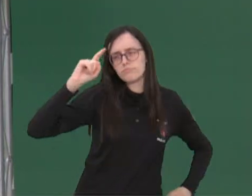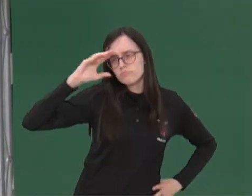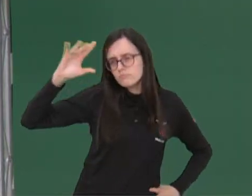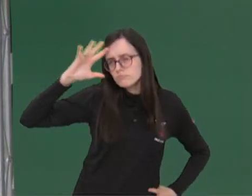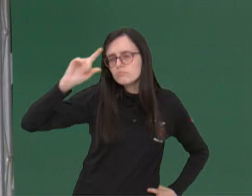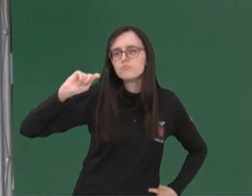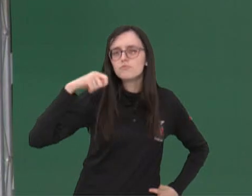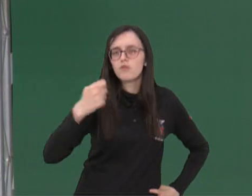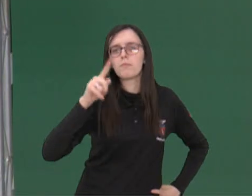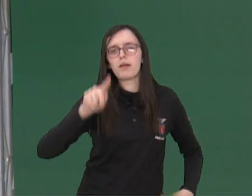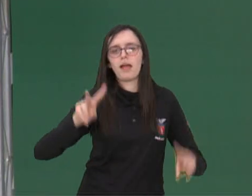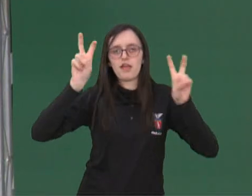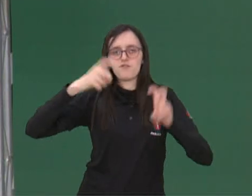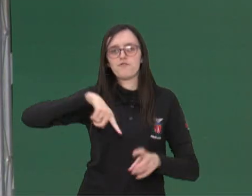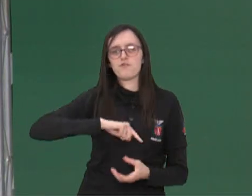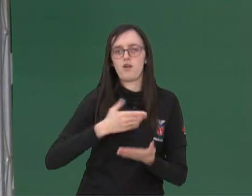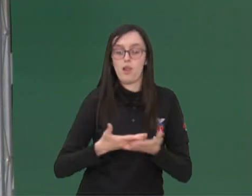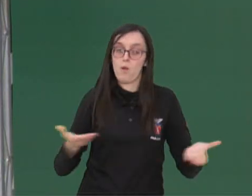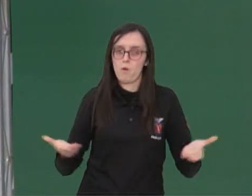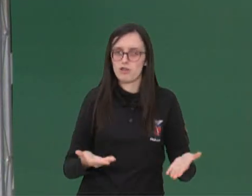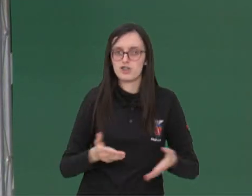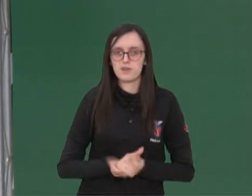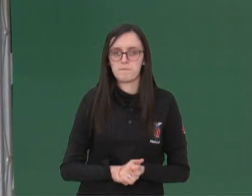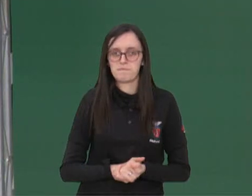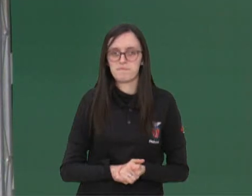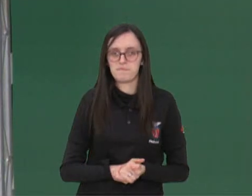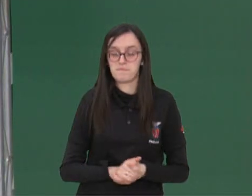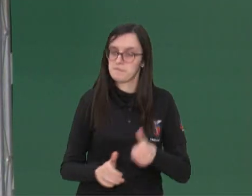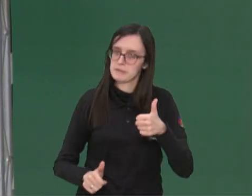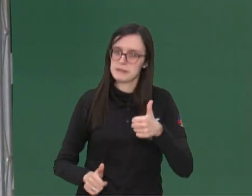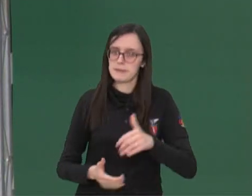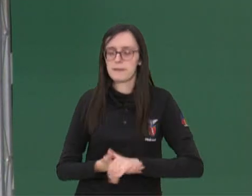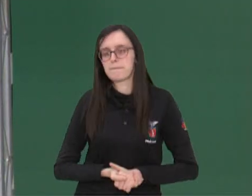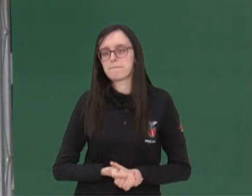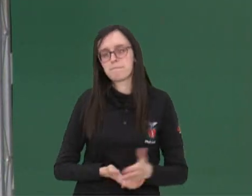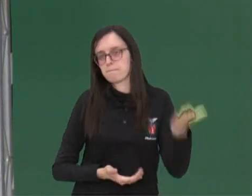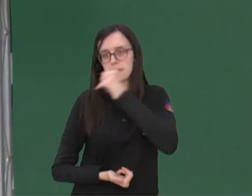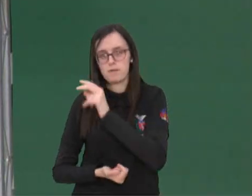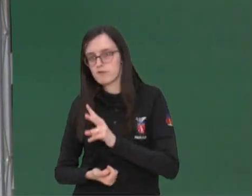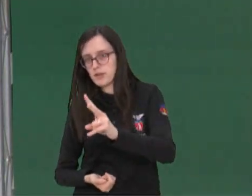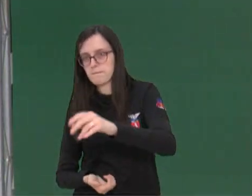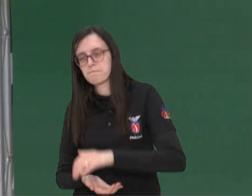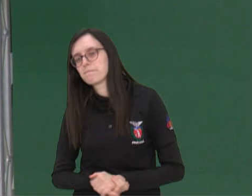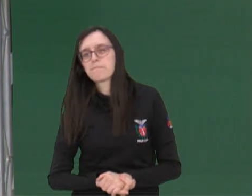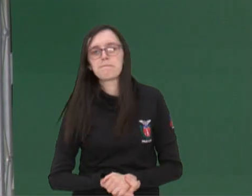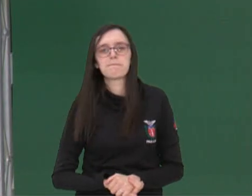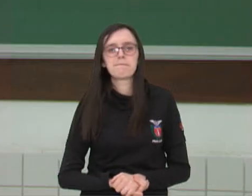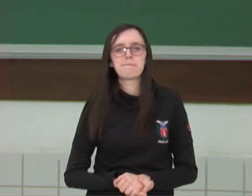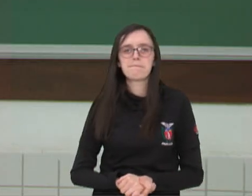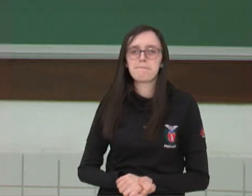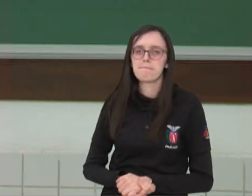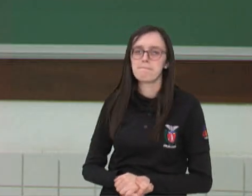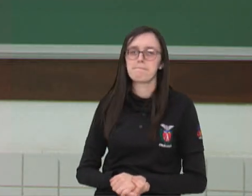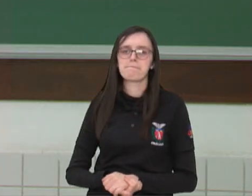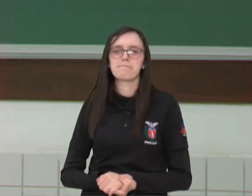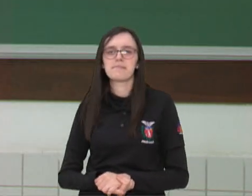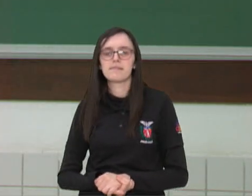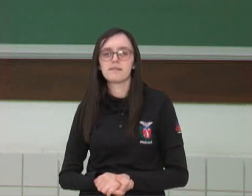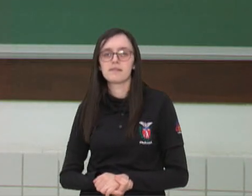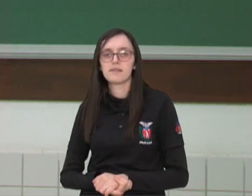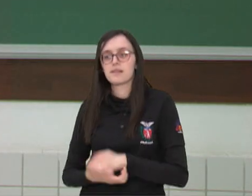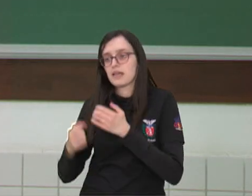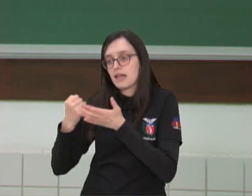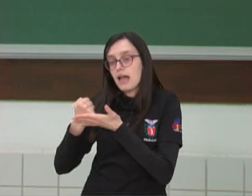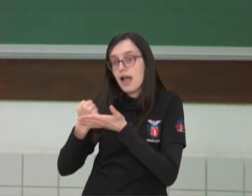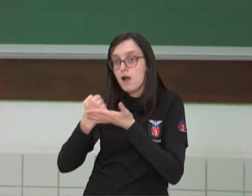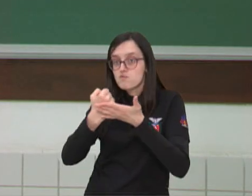pensa sobre o assunto da nossa aula de hoje? Legal? Bora continuar? A ajuda